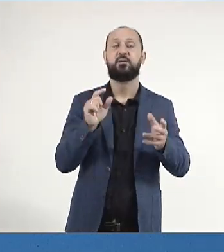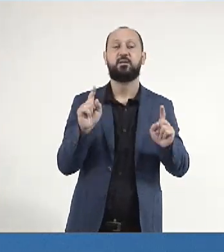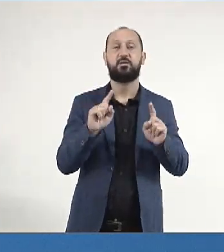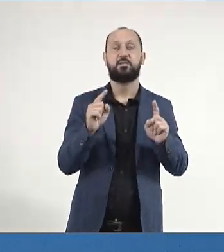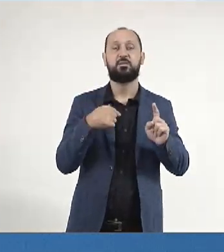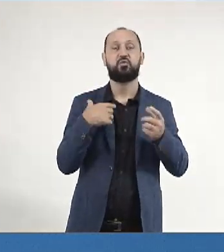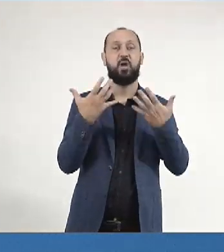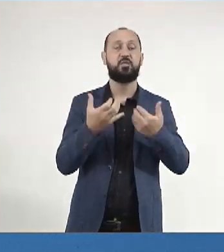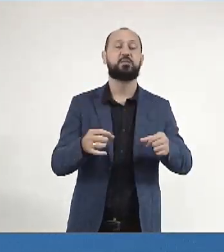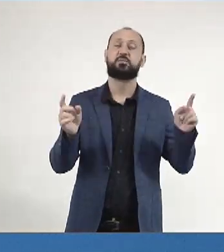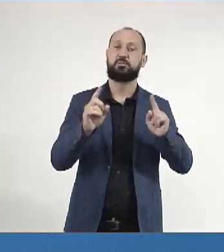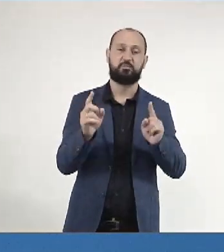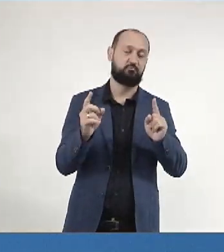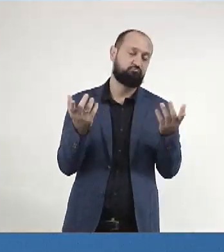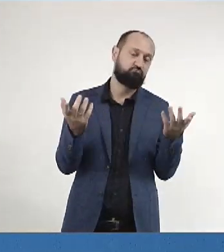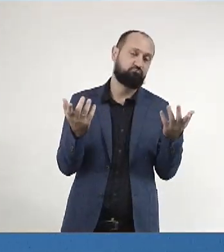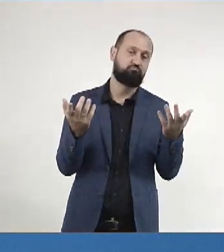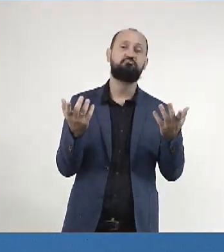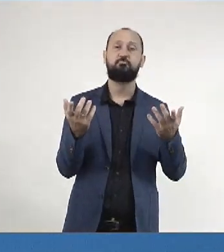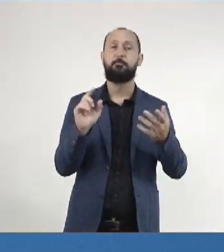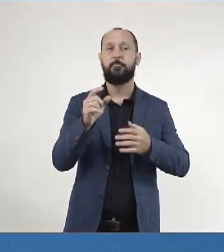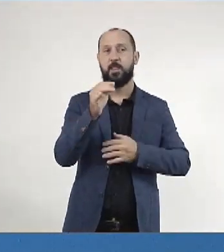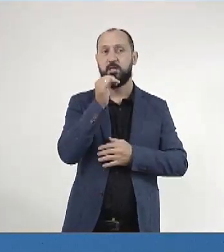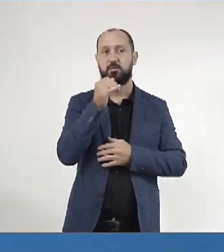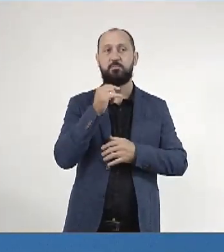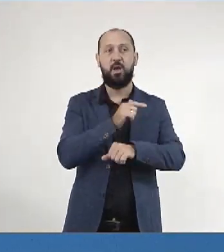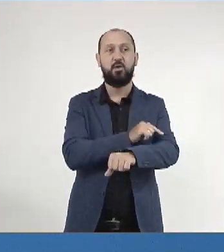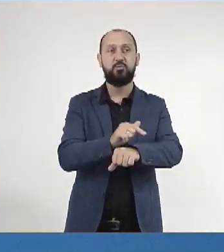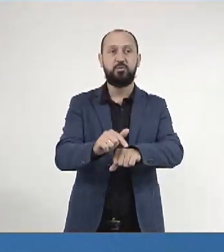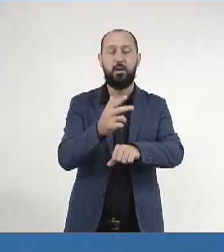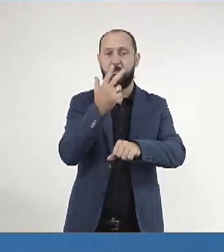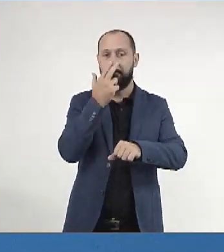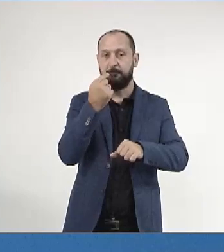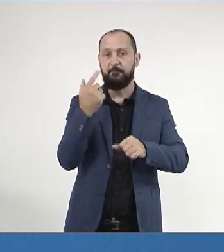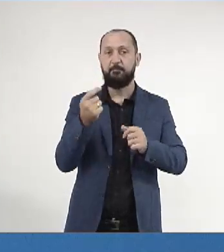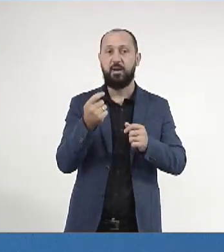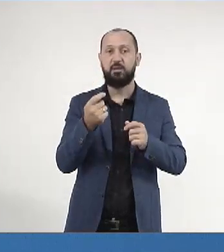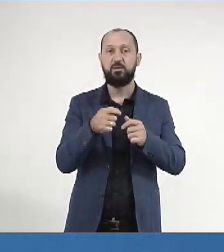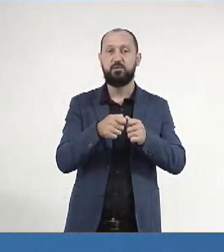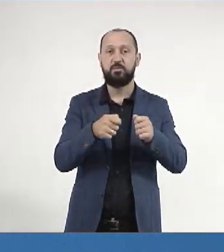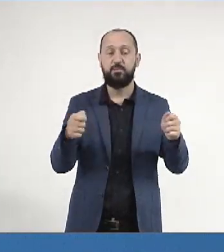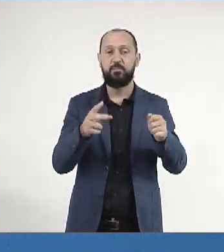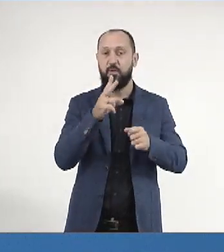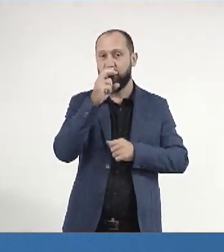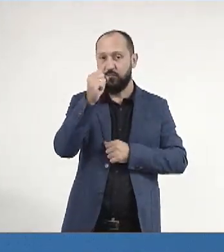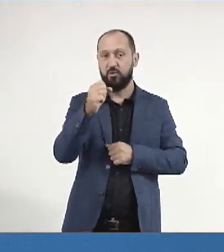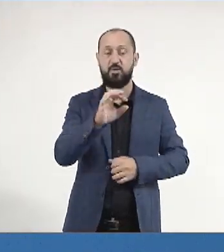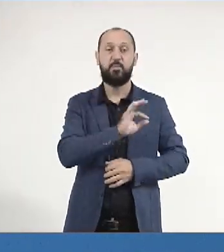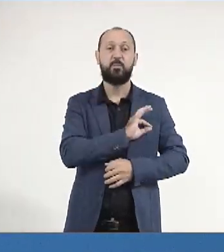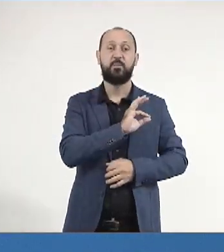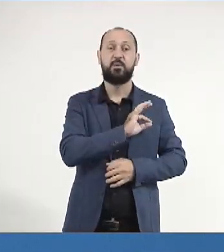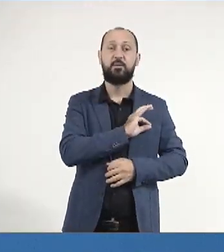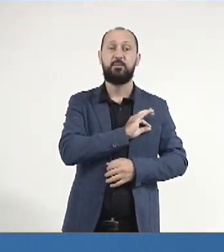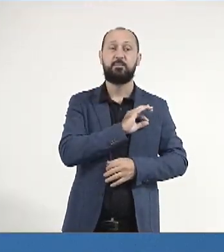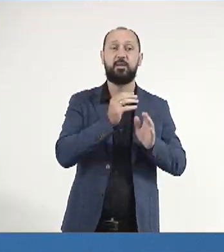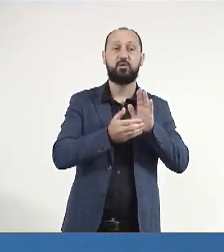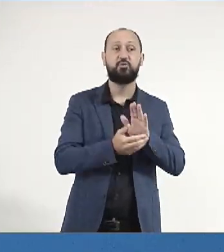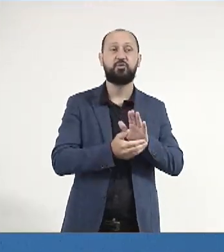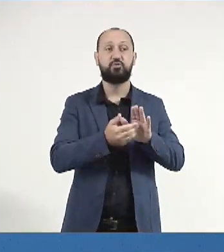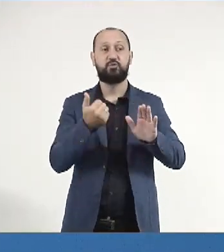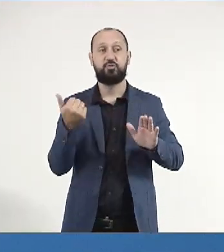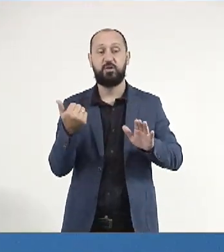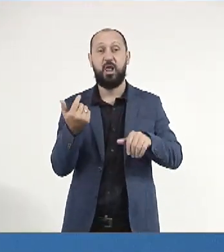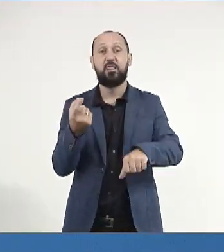completamente inaceitável. Isso é uma atitude, parece um estado de exceção, porque a força policial deveria retirar